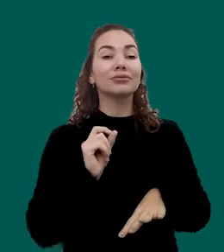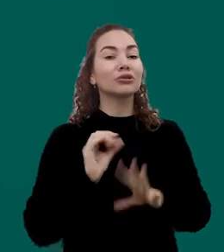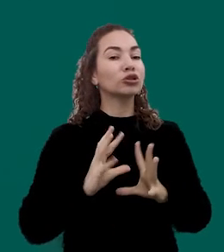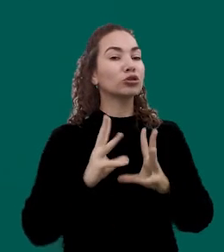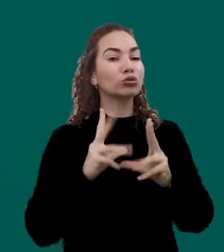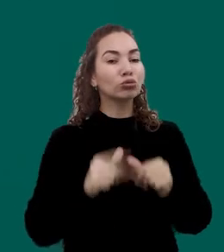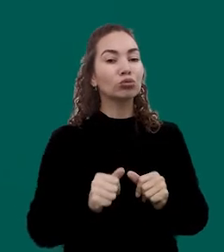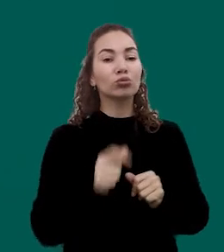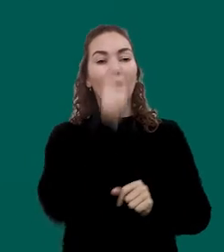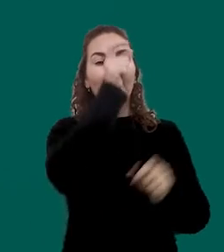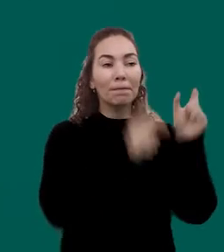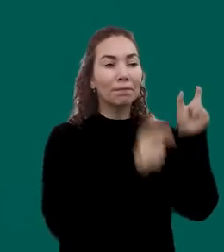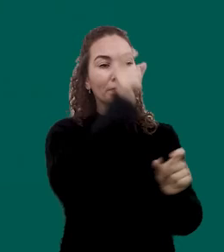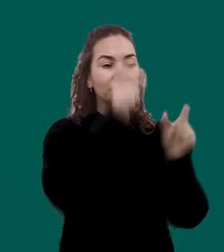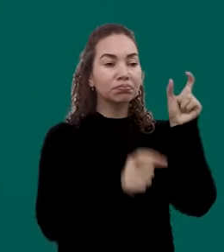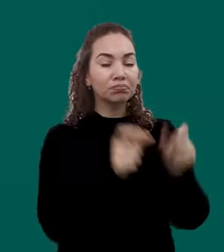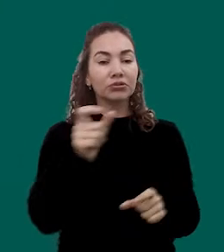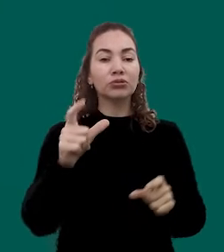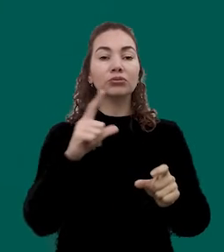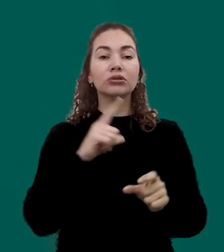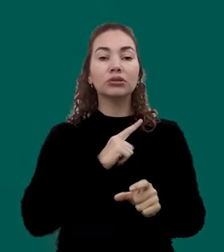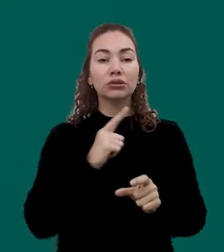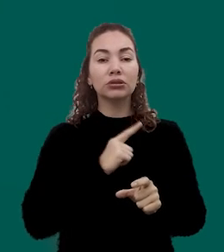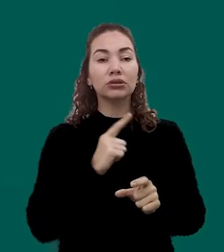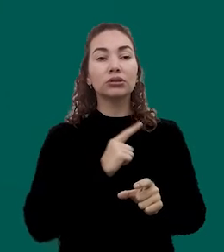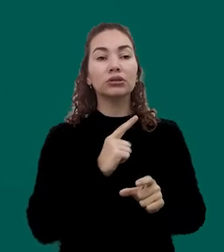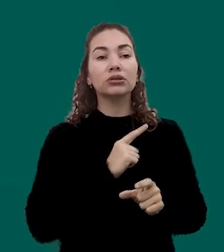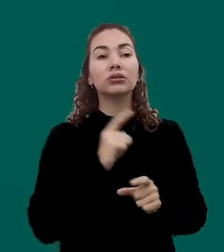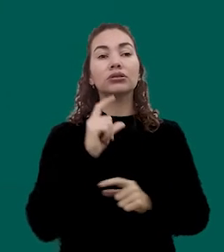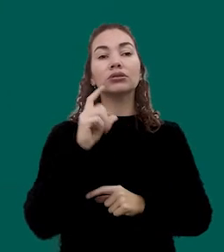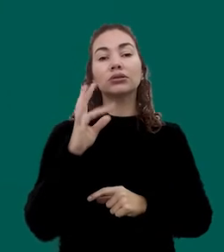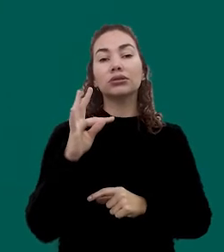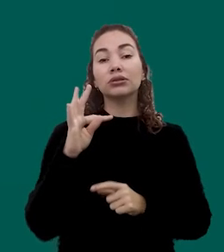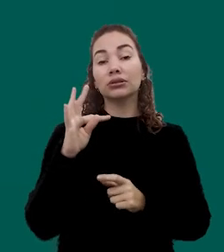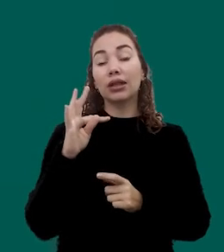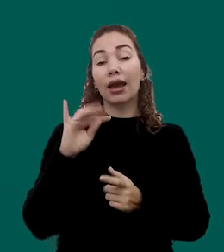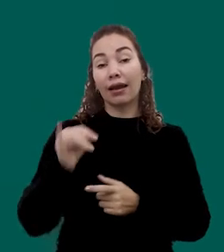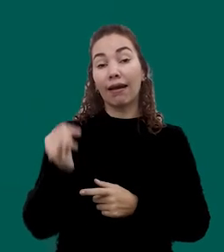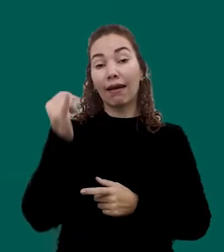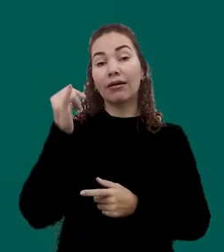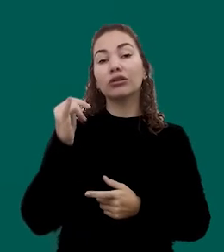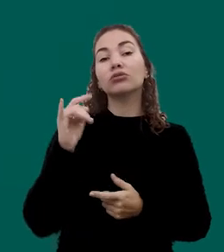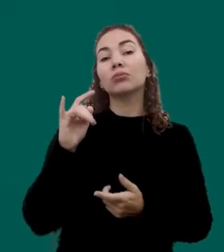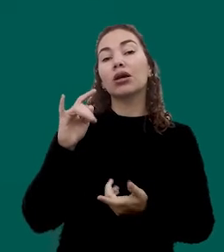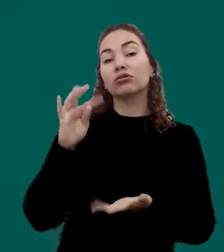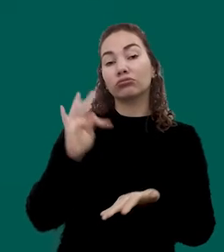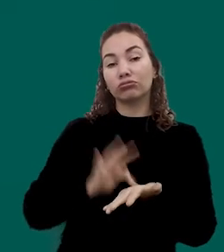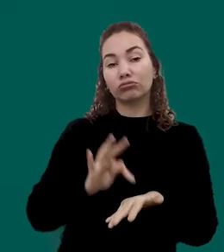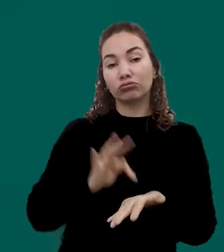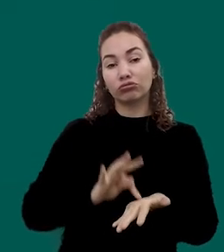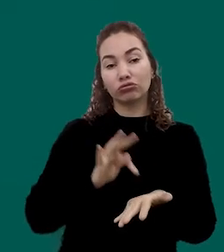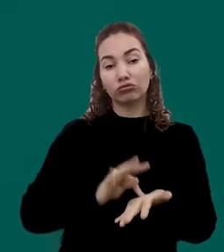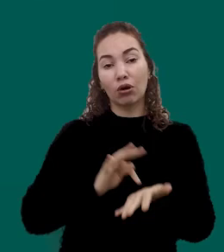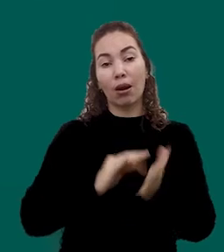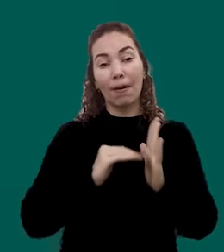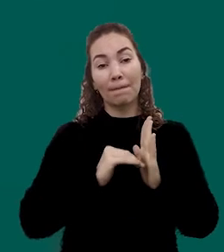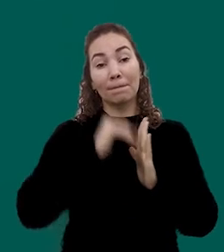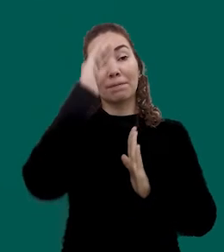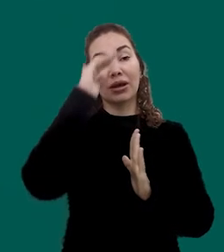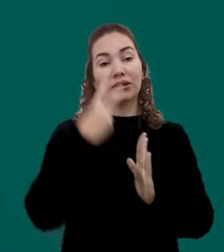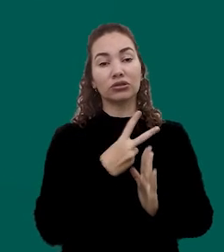aquele contribuinte que ele tenha recebido rendimentos tributáveis em valor superior